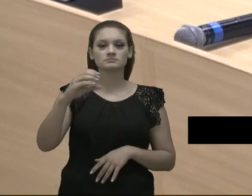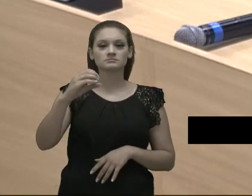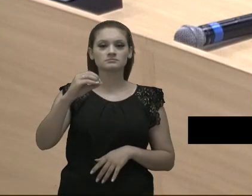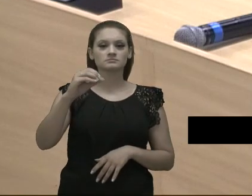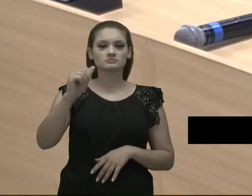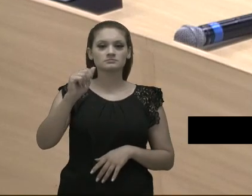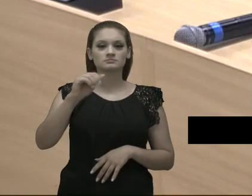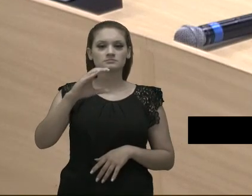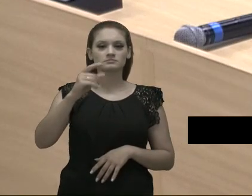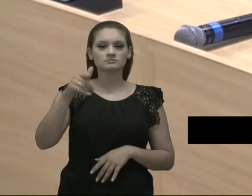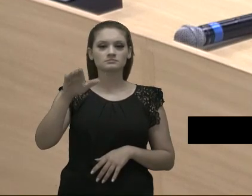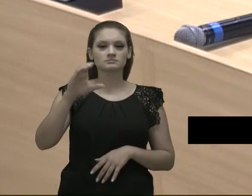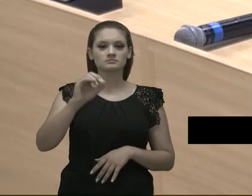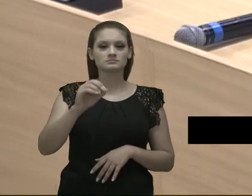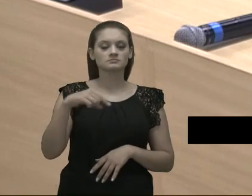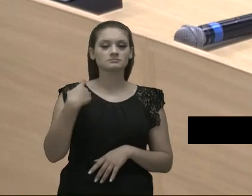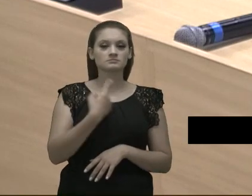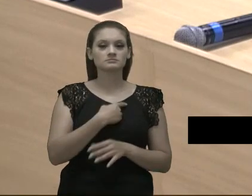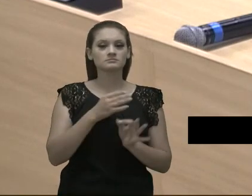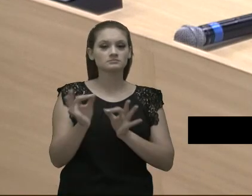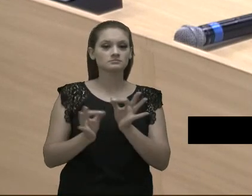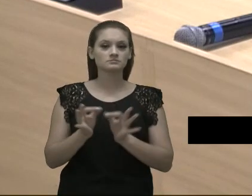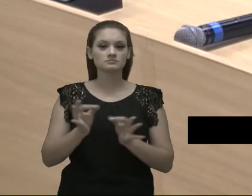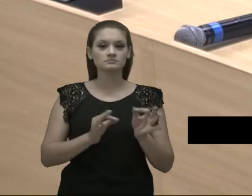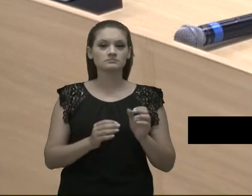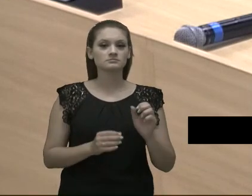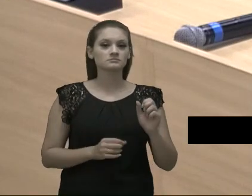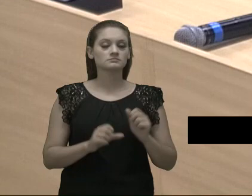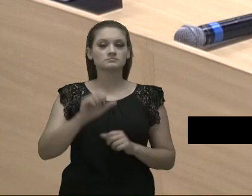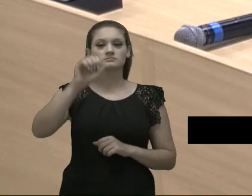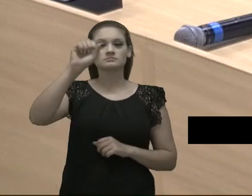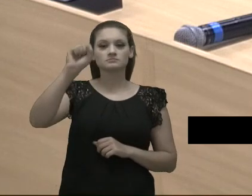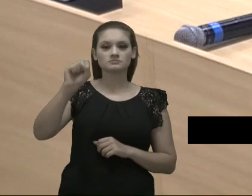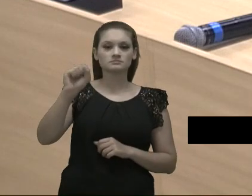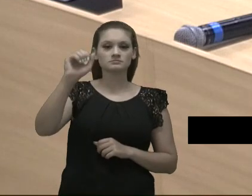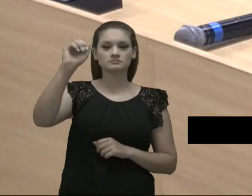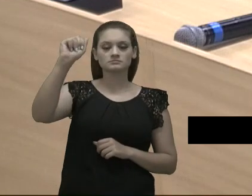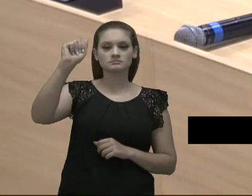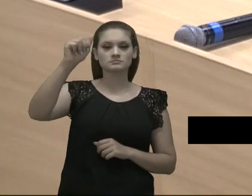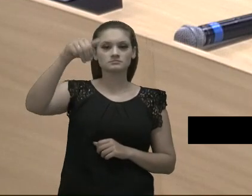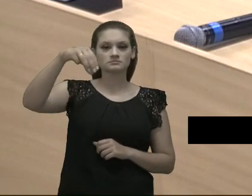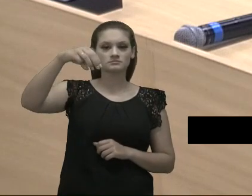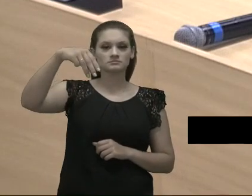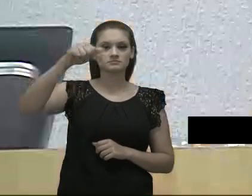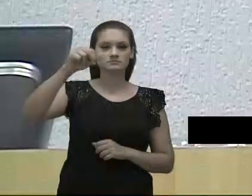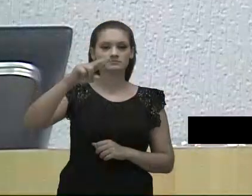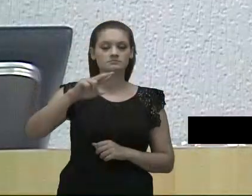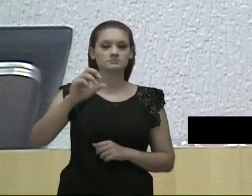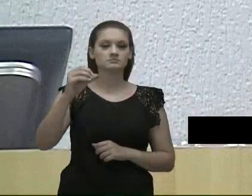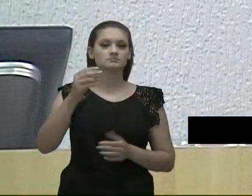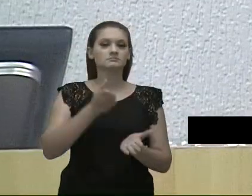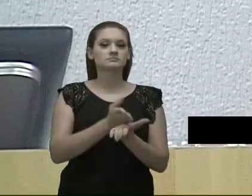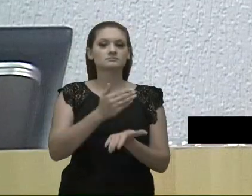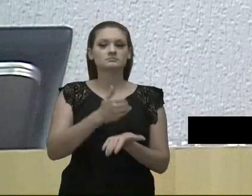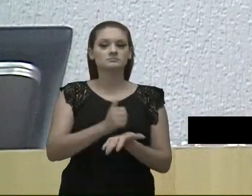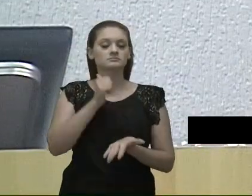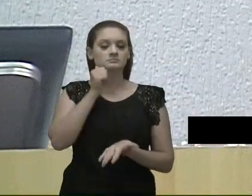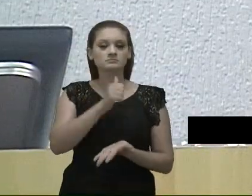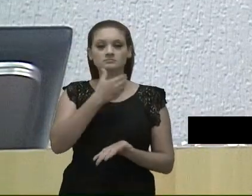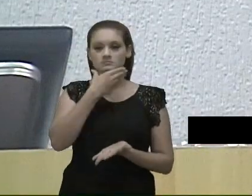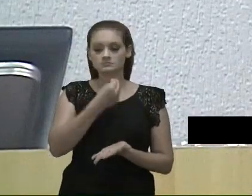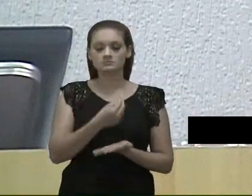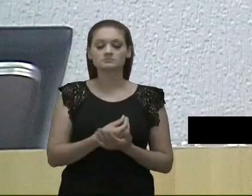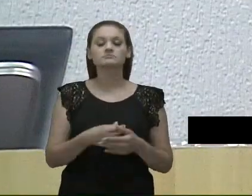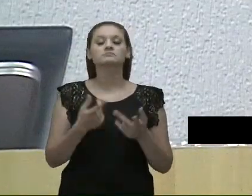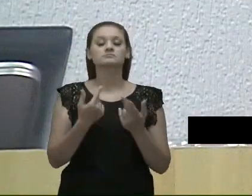até montando, está tudo certinho. E no São Marino é dividido entre masculino e feminino. E também é a mesma